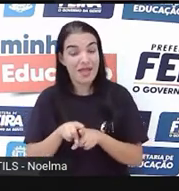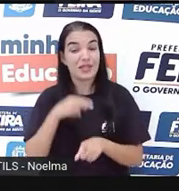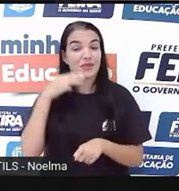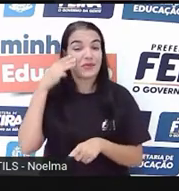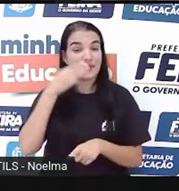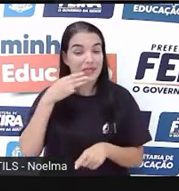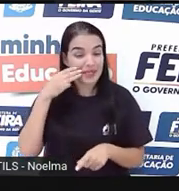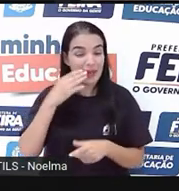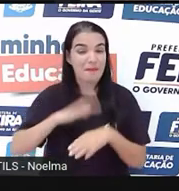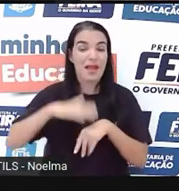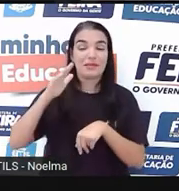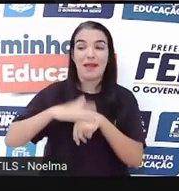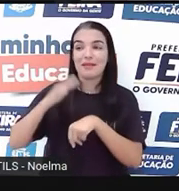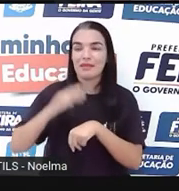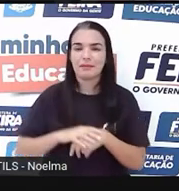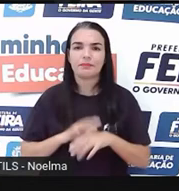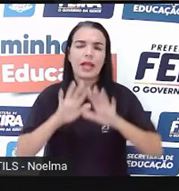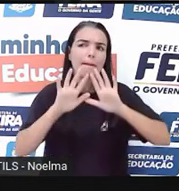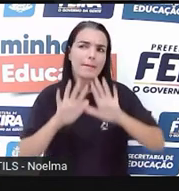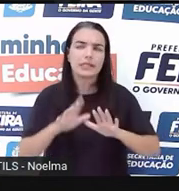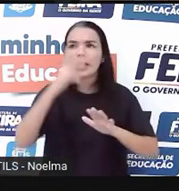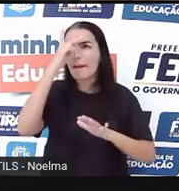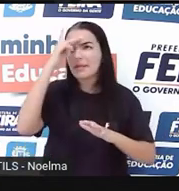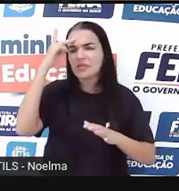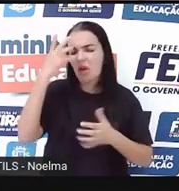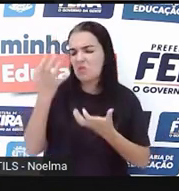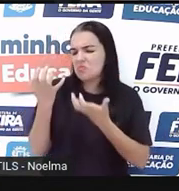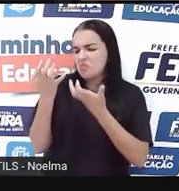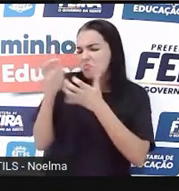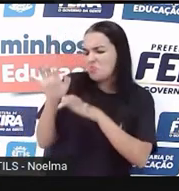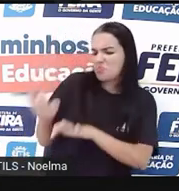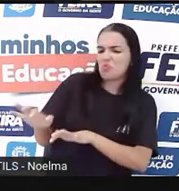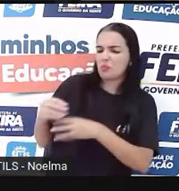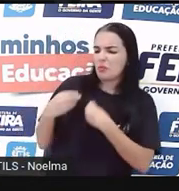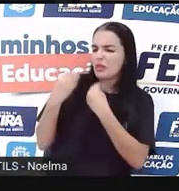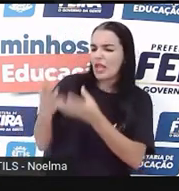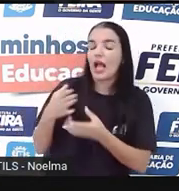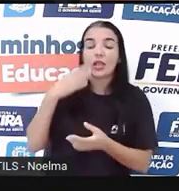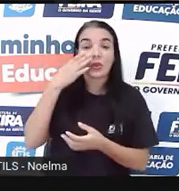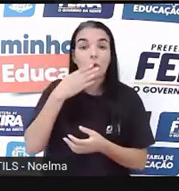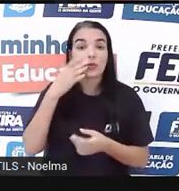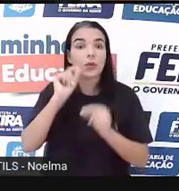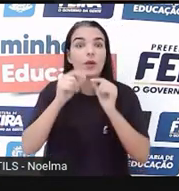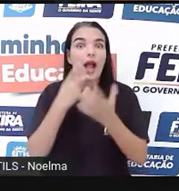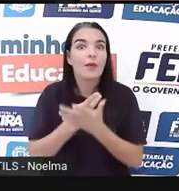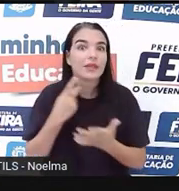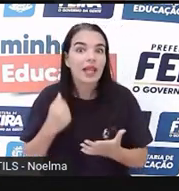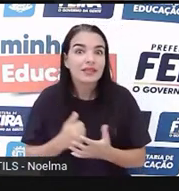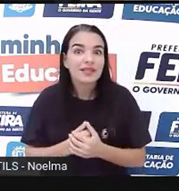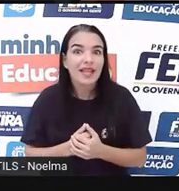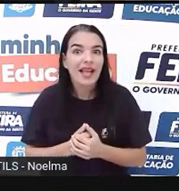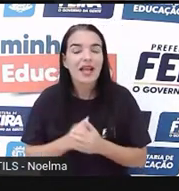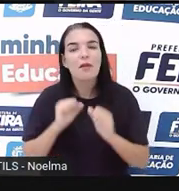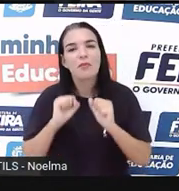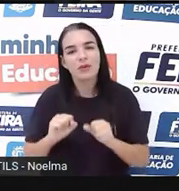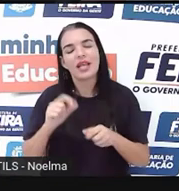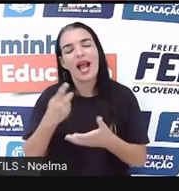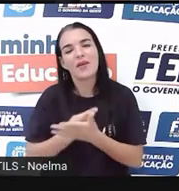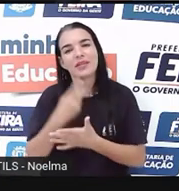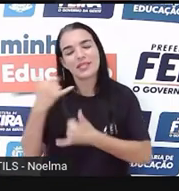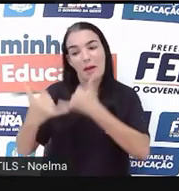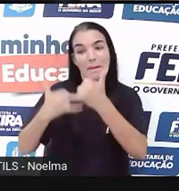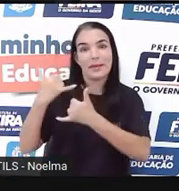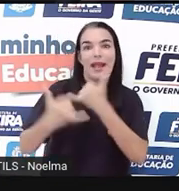doces. Mas se a pessoa se recusa a dar os doces às crianças, o que é que acontece? Travessuras. Mas